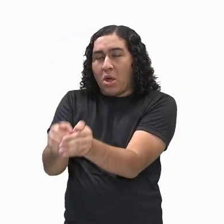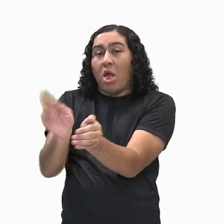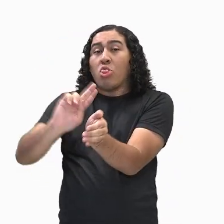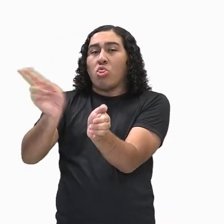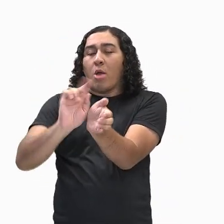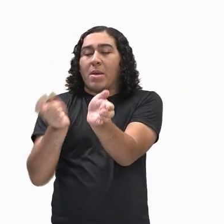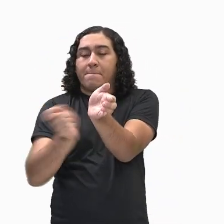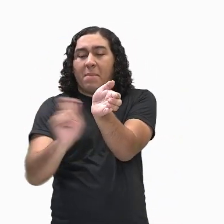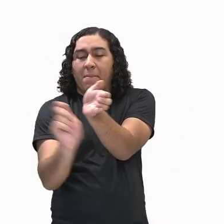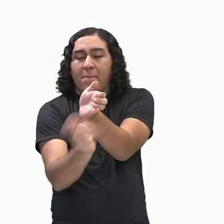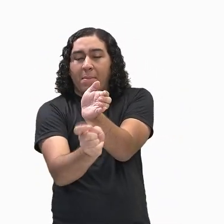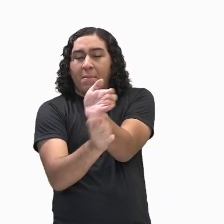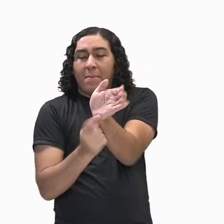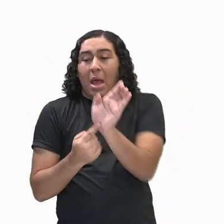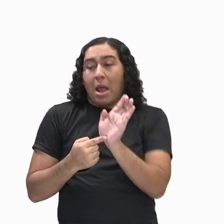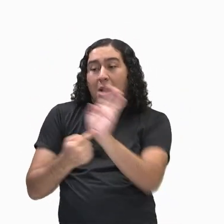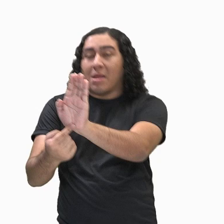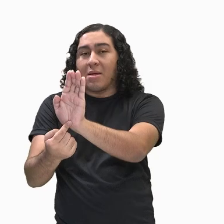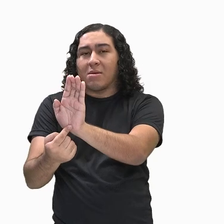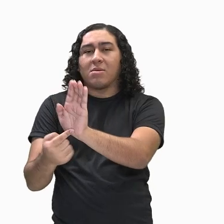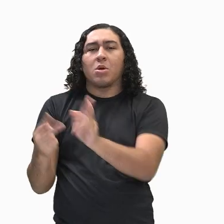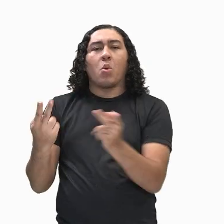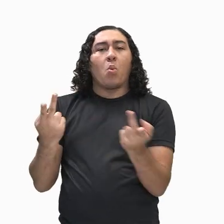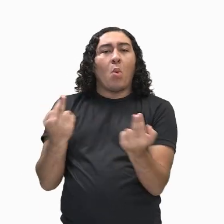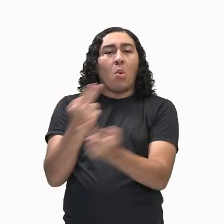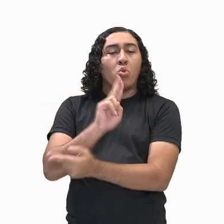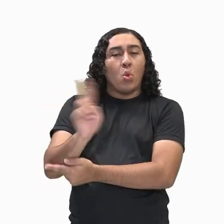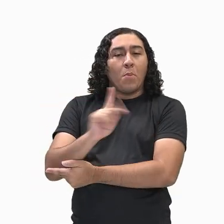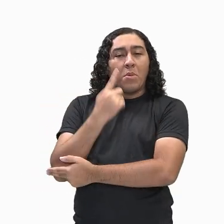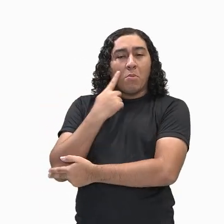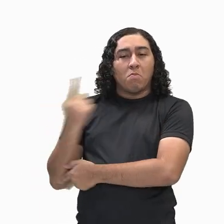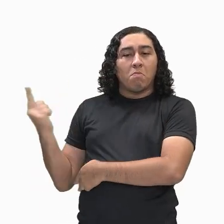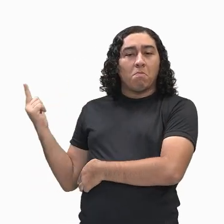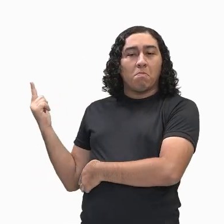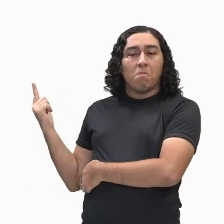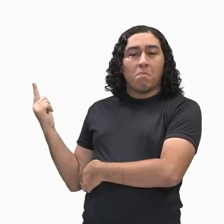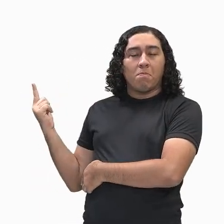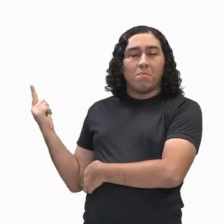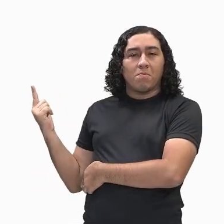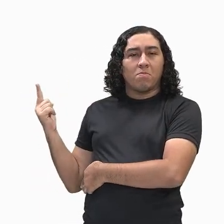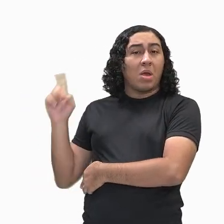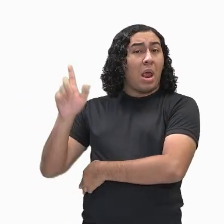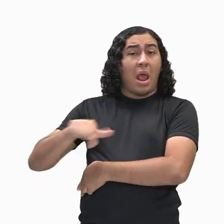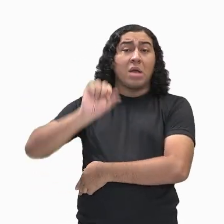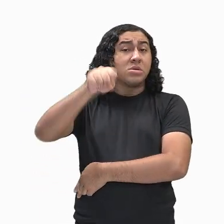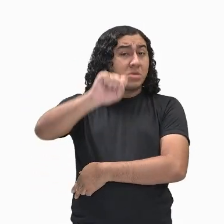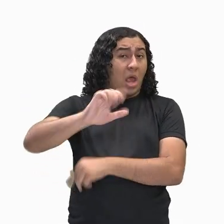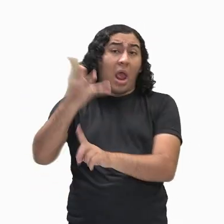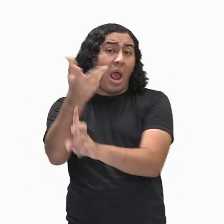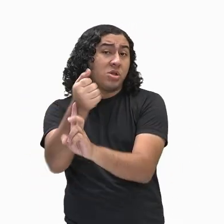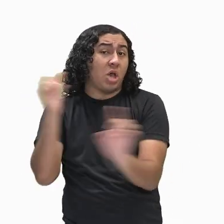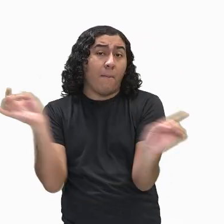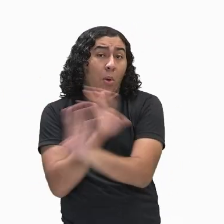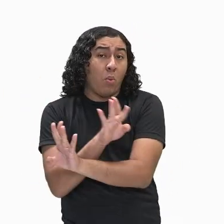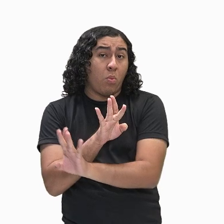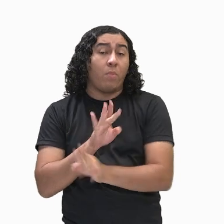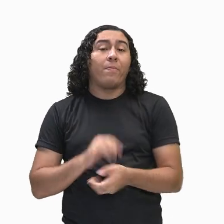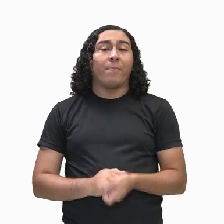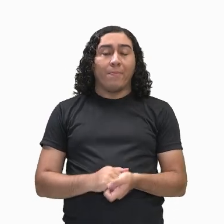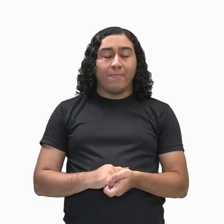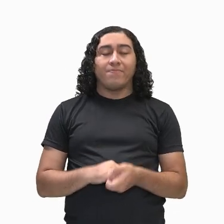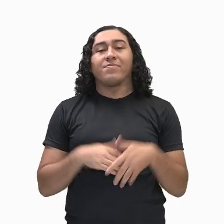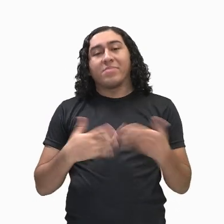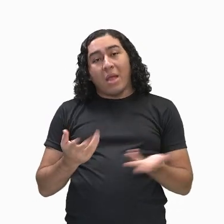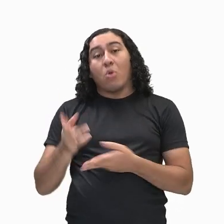assinasse, como ele assinou aí, o nome dele neste mictório, ela viraria sim uma obra de arte. Então ele deu